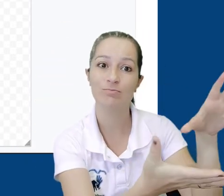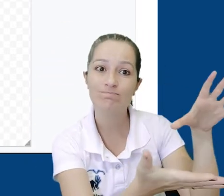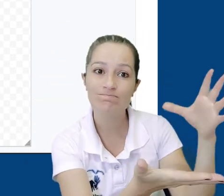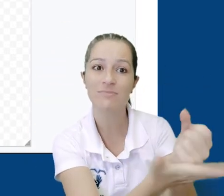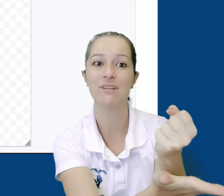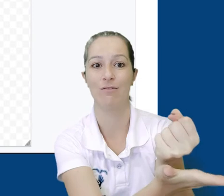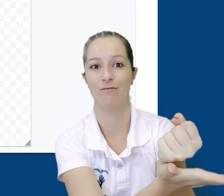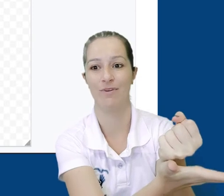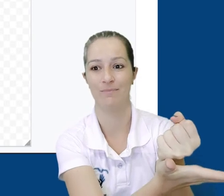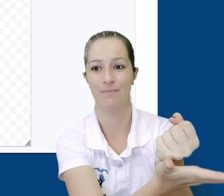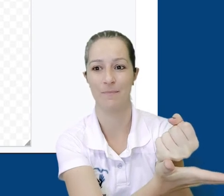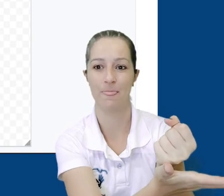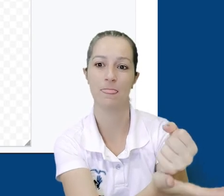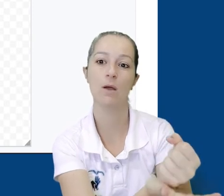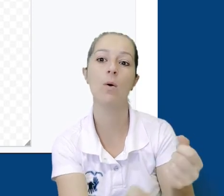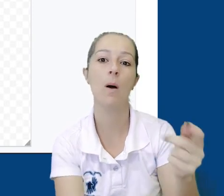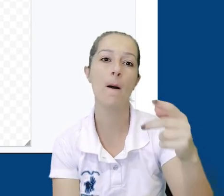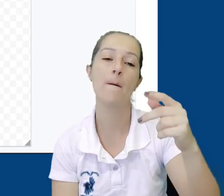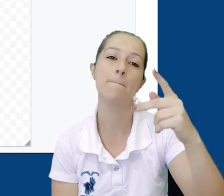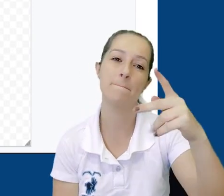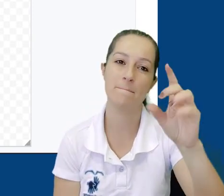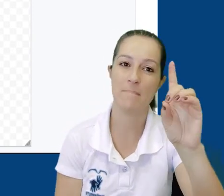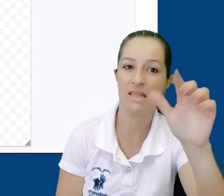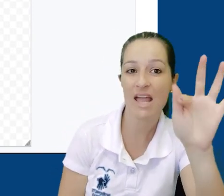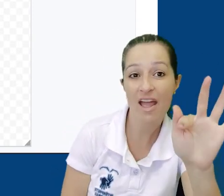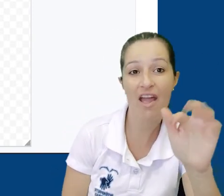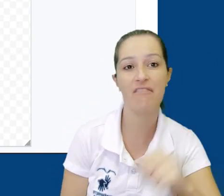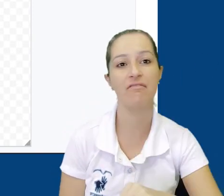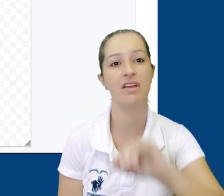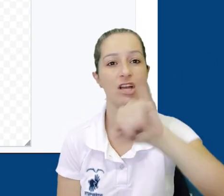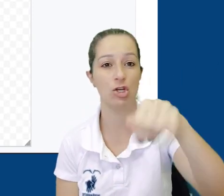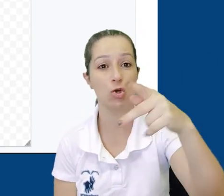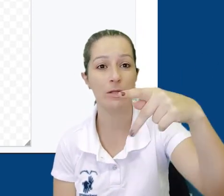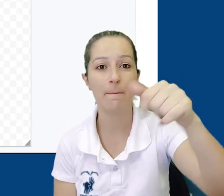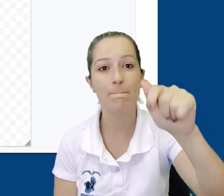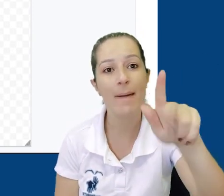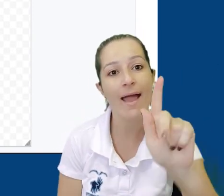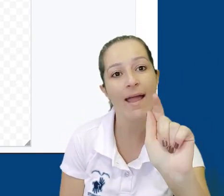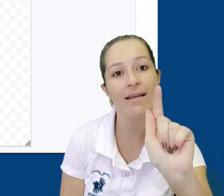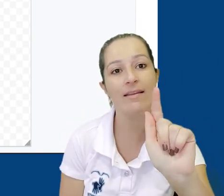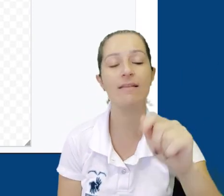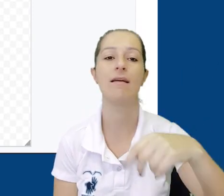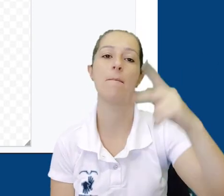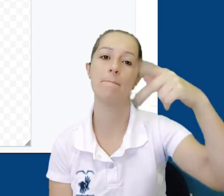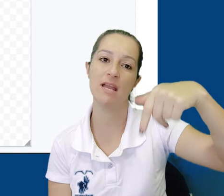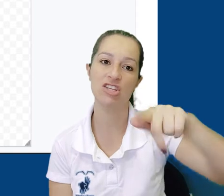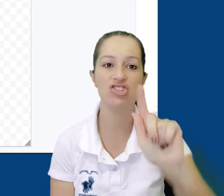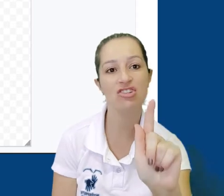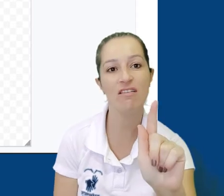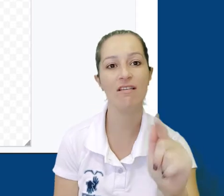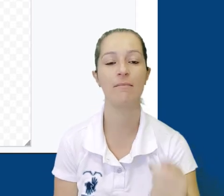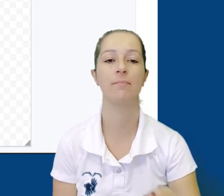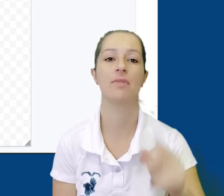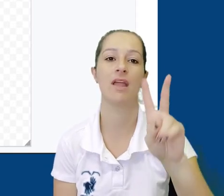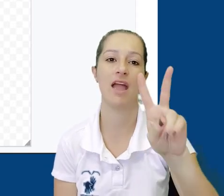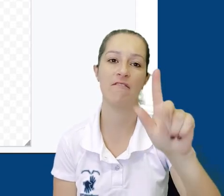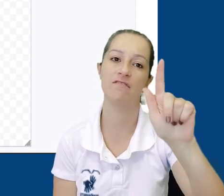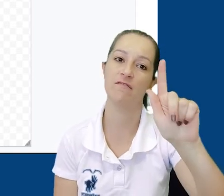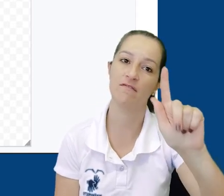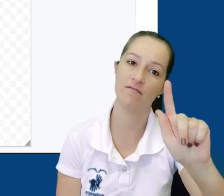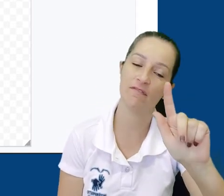posicionando o mouse sobre as opção podemos escolher entre pdf j pegue em png